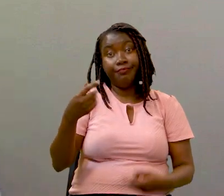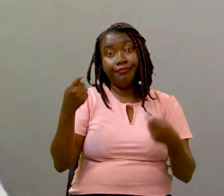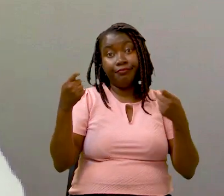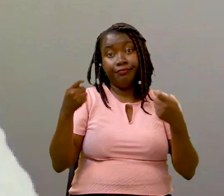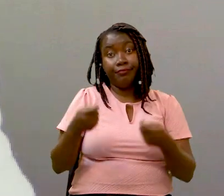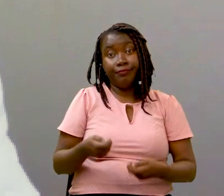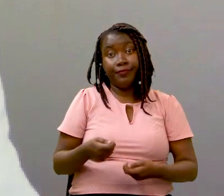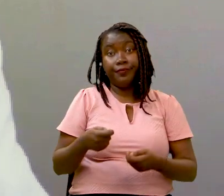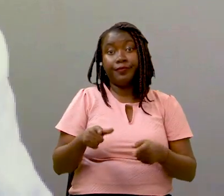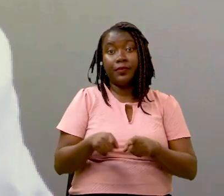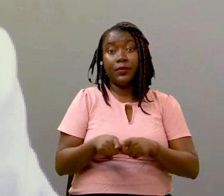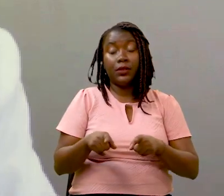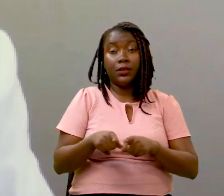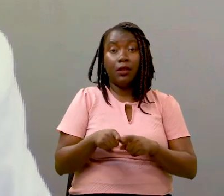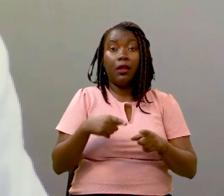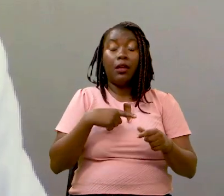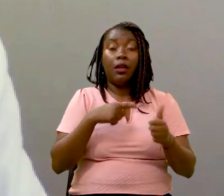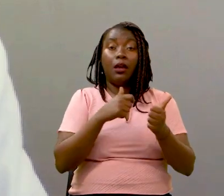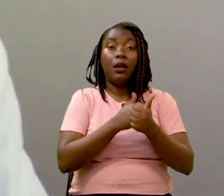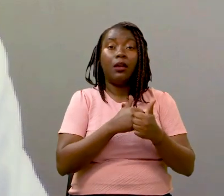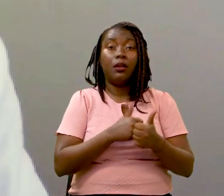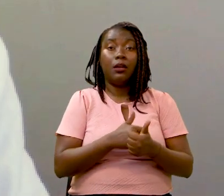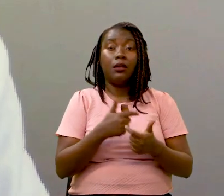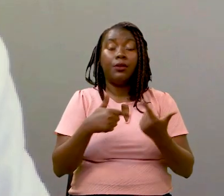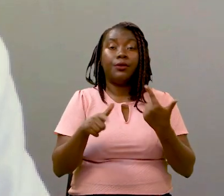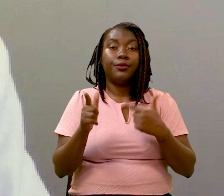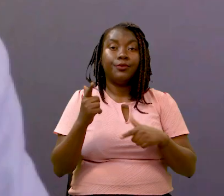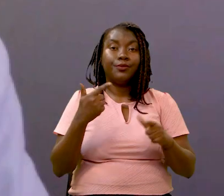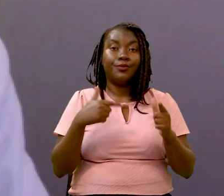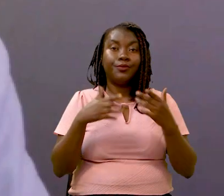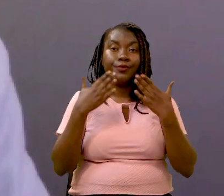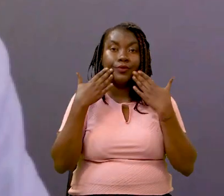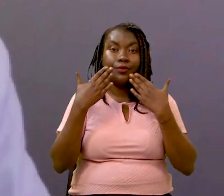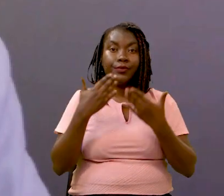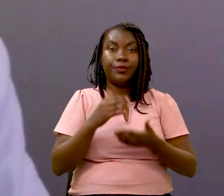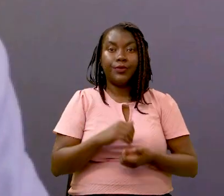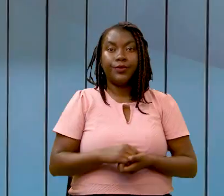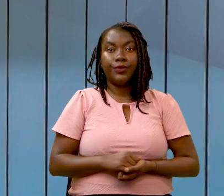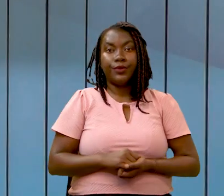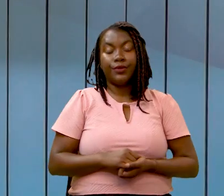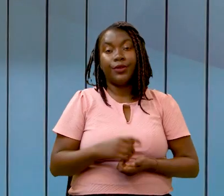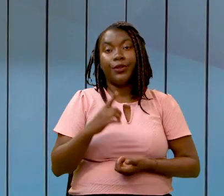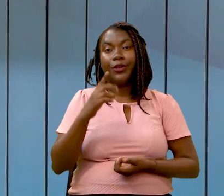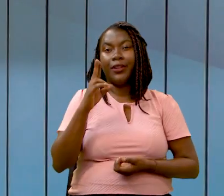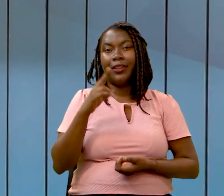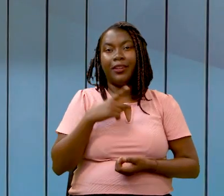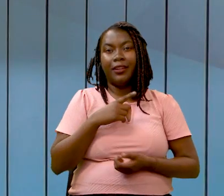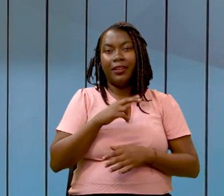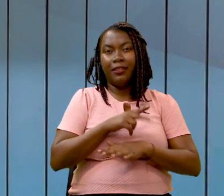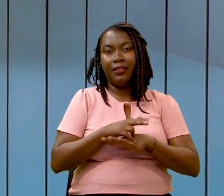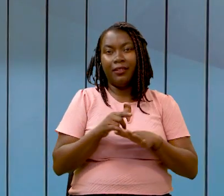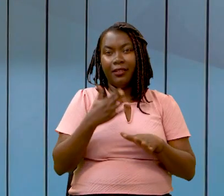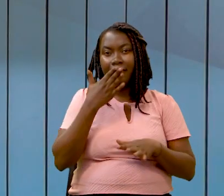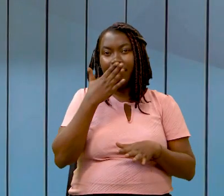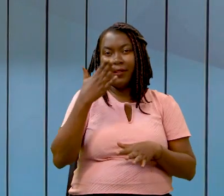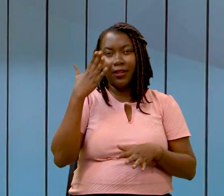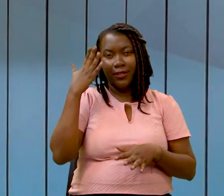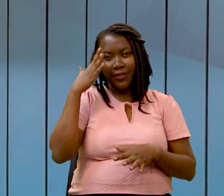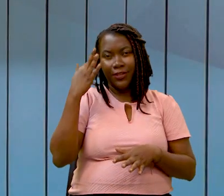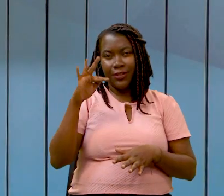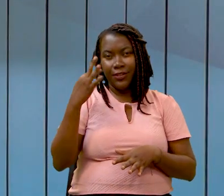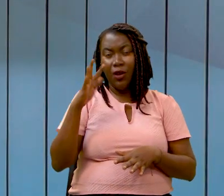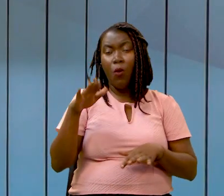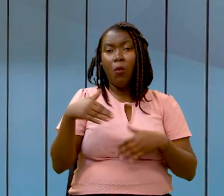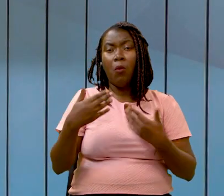predomina e vem acompanhado dessas outras manifestações. Doutor, tem vários tipos de enxaqueca, né?